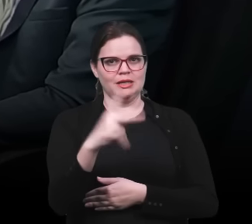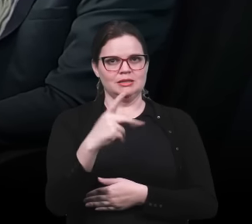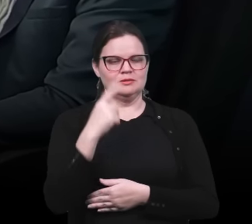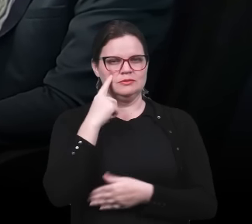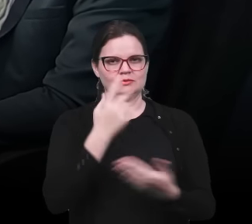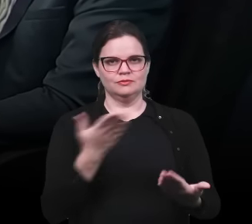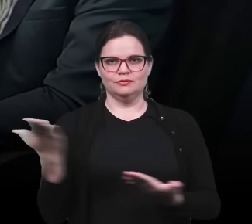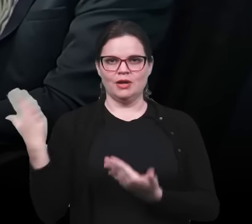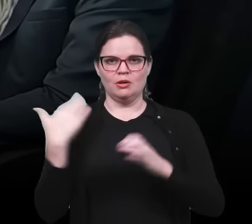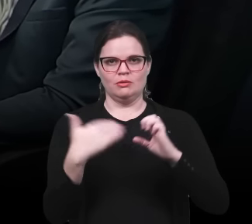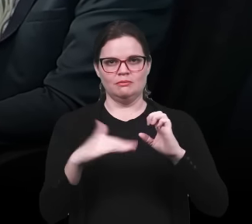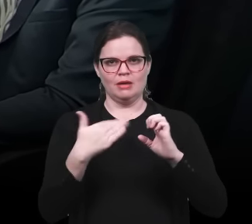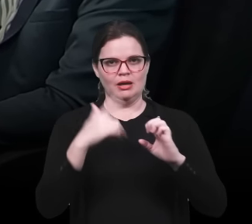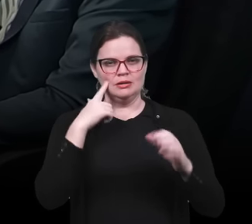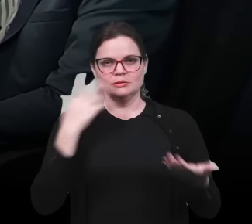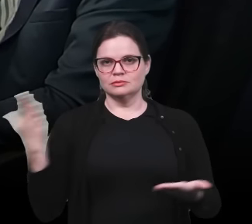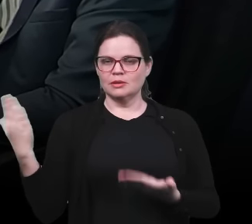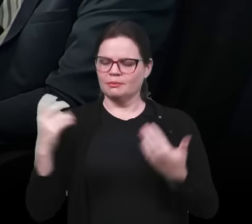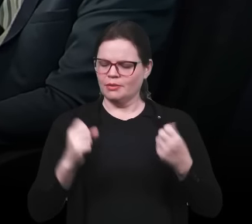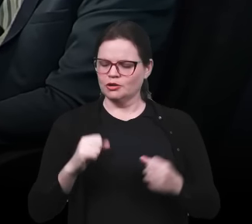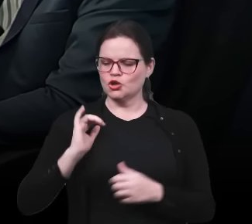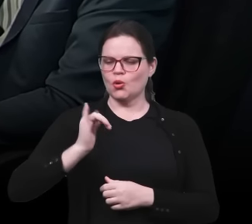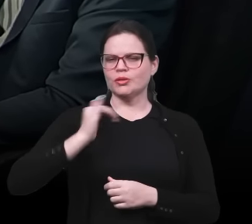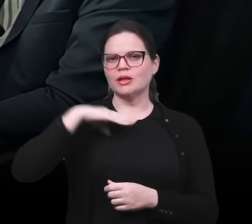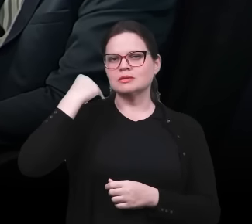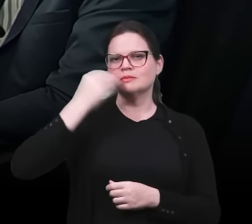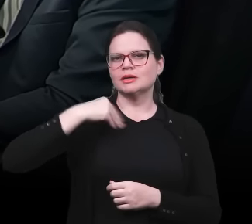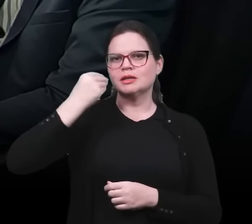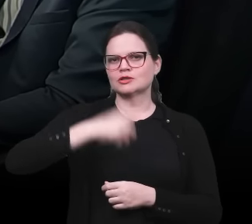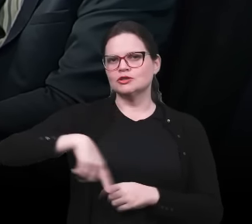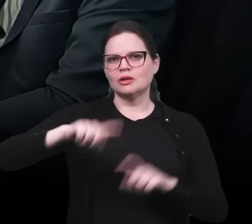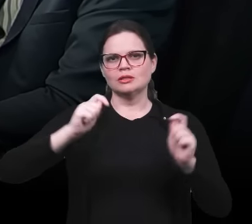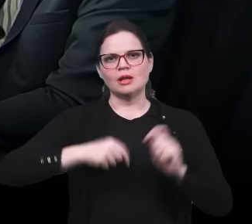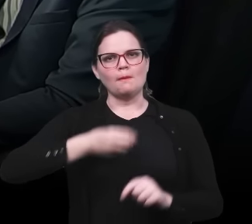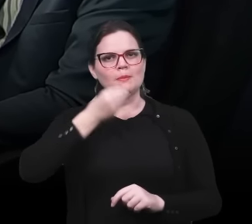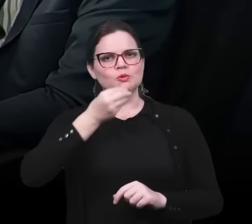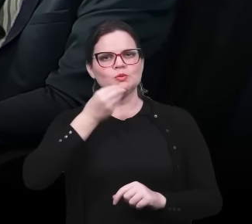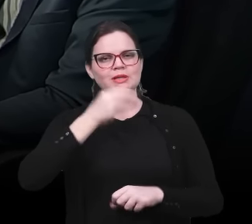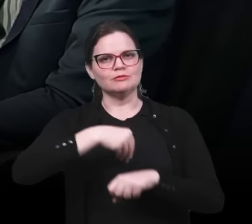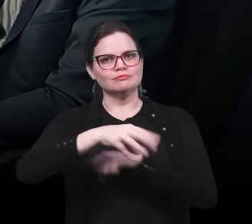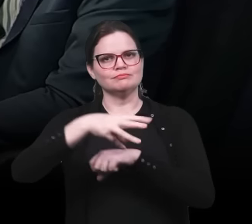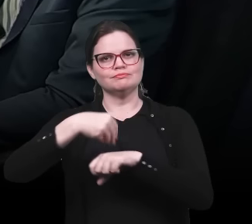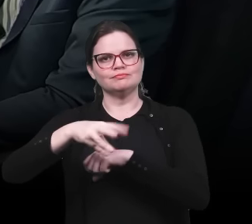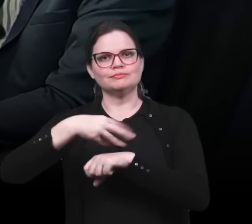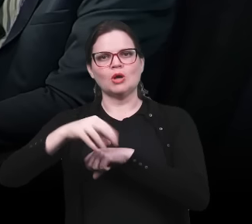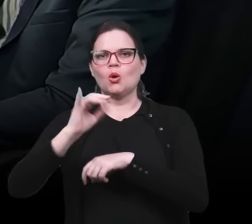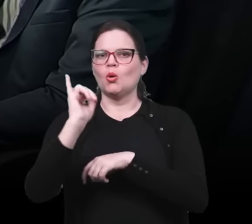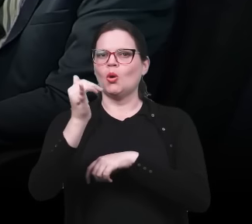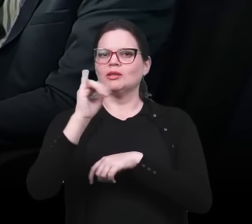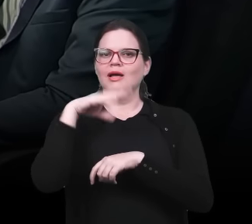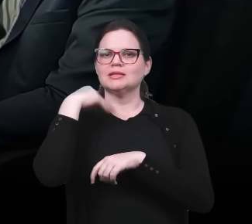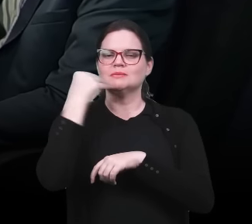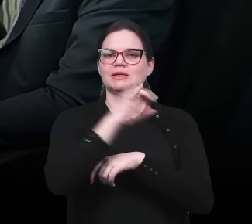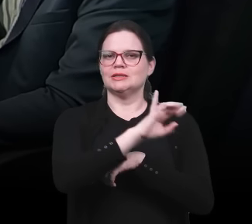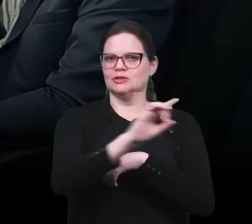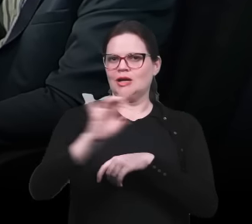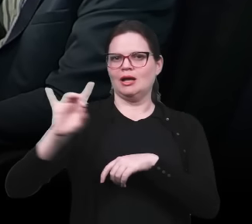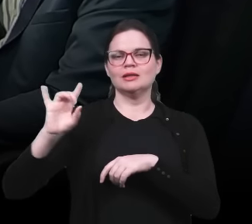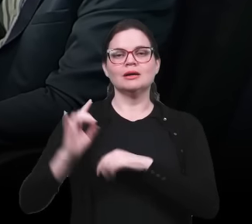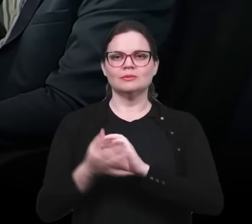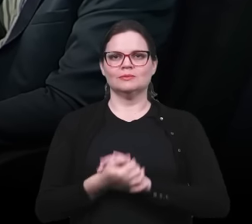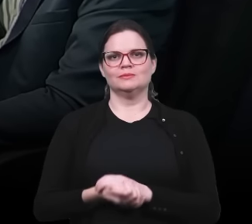aqui o nosso e-mail para que possamos oportunamente compartilhar a experiência que Deus te